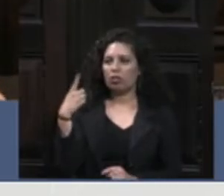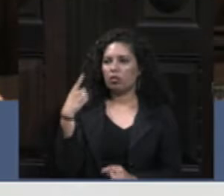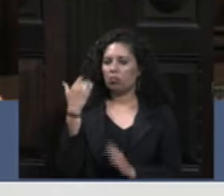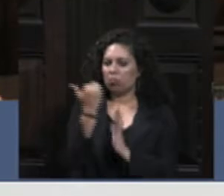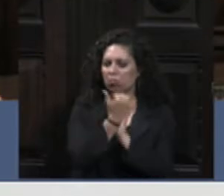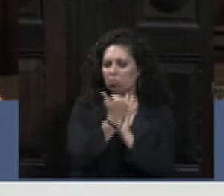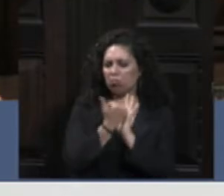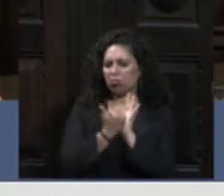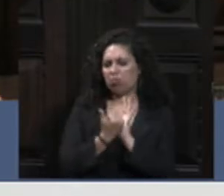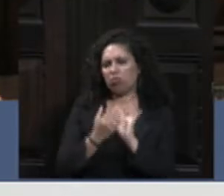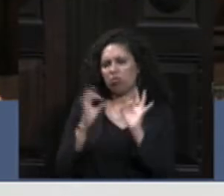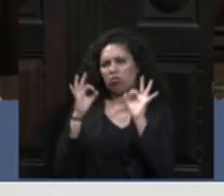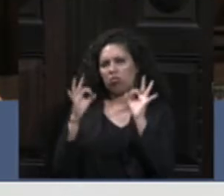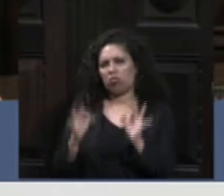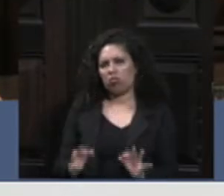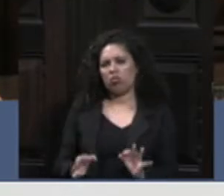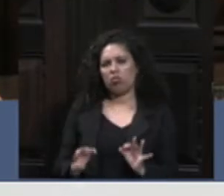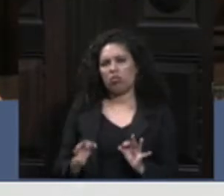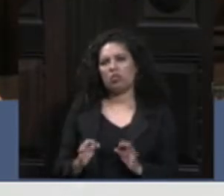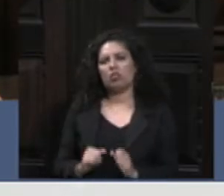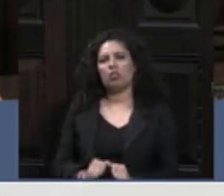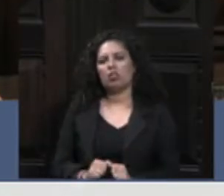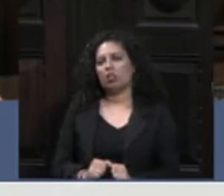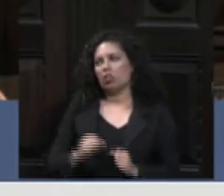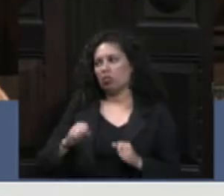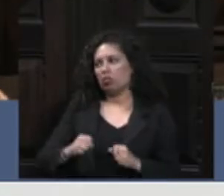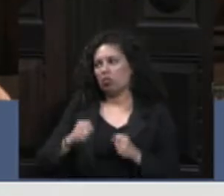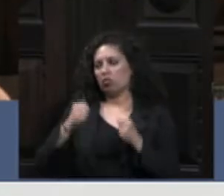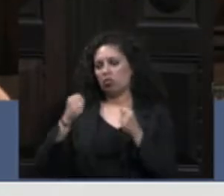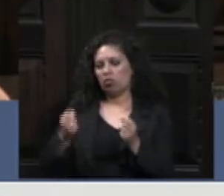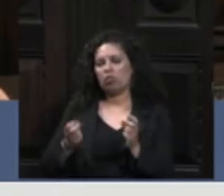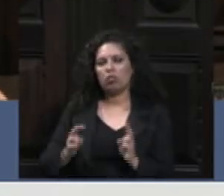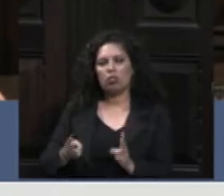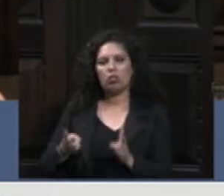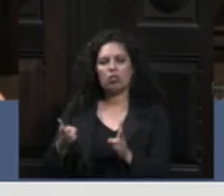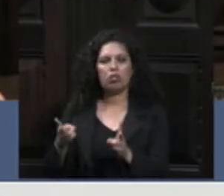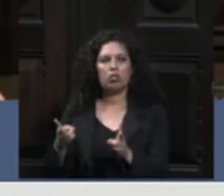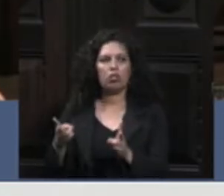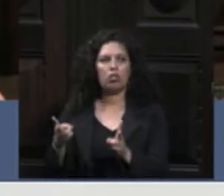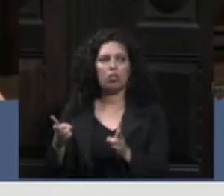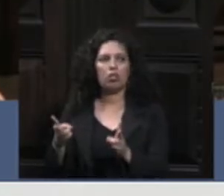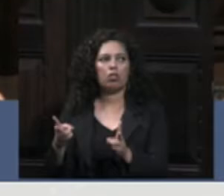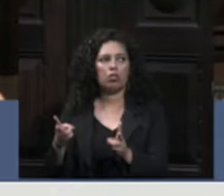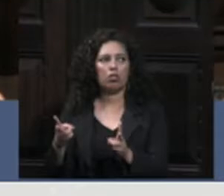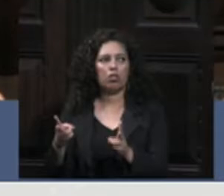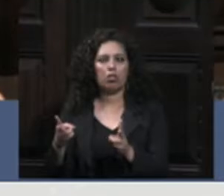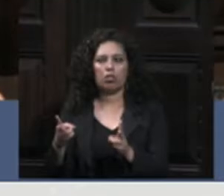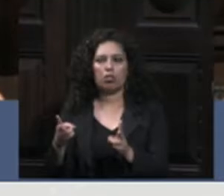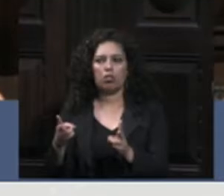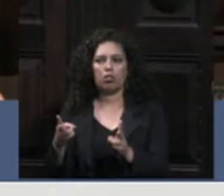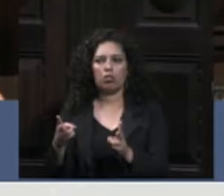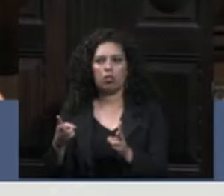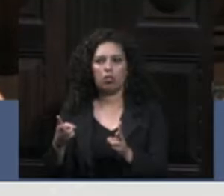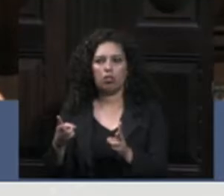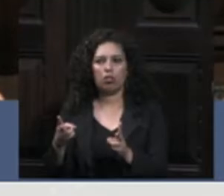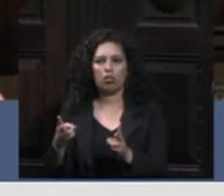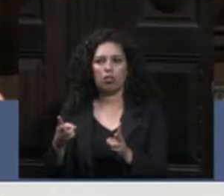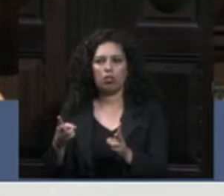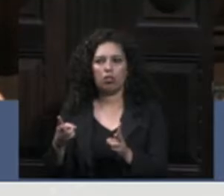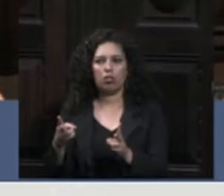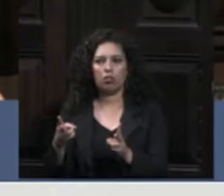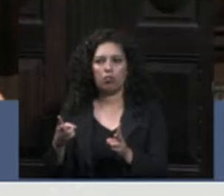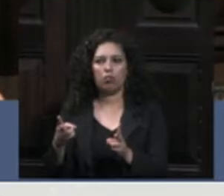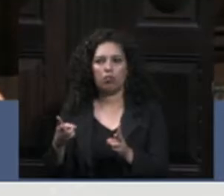dedicadíssima às justas causas da nossa querida